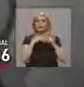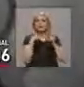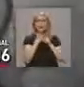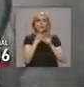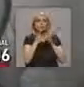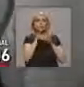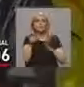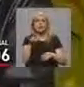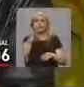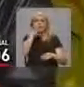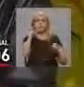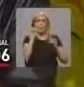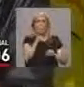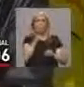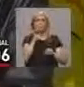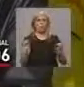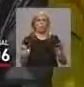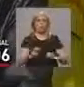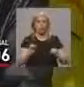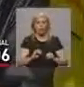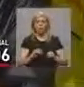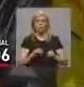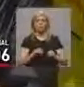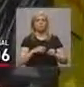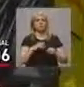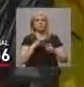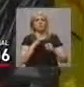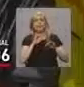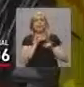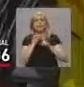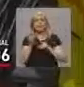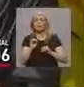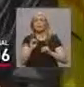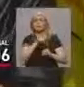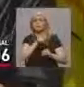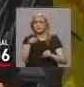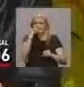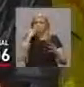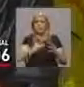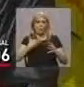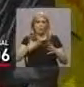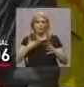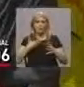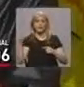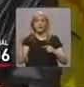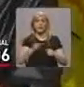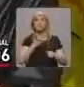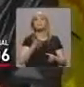nem estrutura oficial, nem familiar, nem informal. Portanto, passaram por momentos bastante complicados. Juntar a